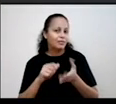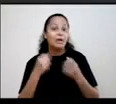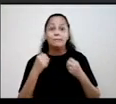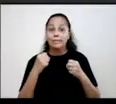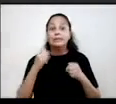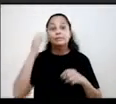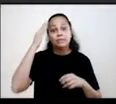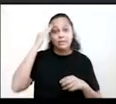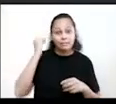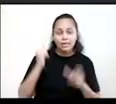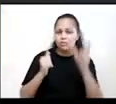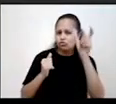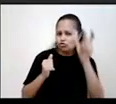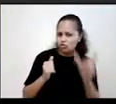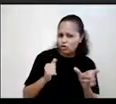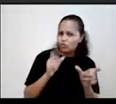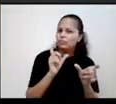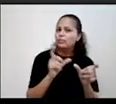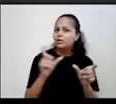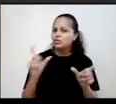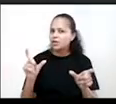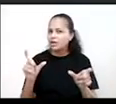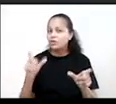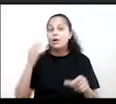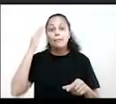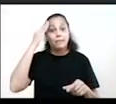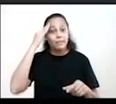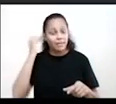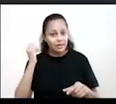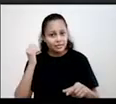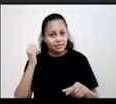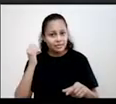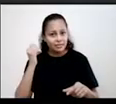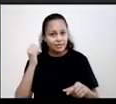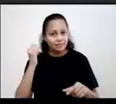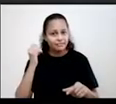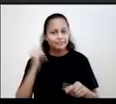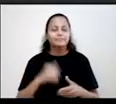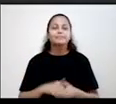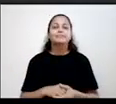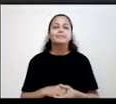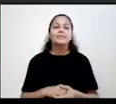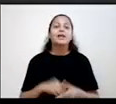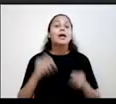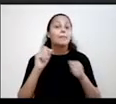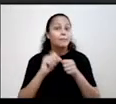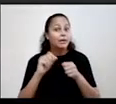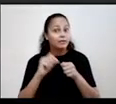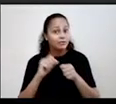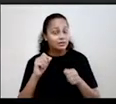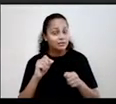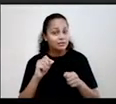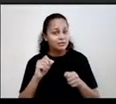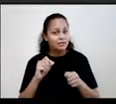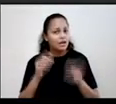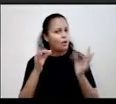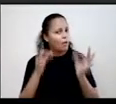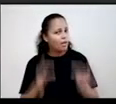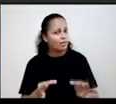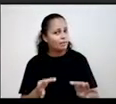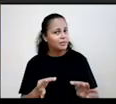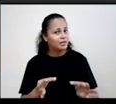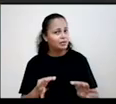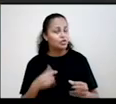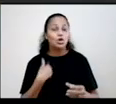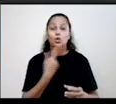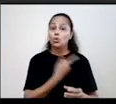precisa saber o que é sujeito, o que é predicado, para saber fazer a concordância. Então, para a gente fazer a concordância